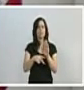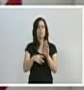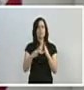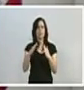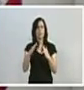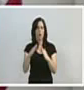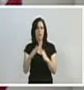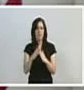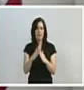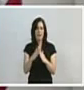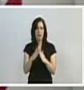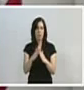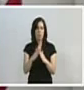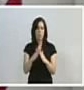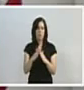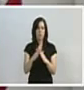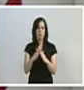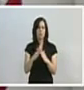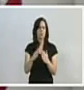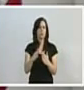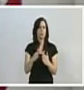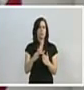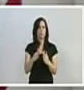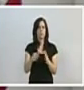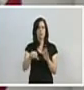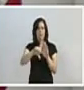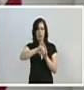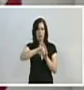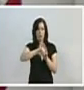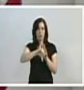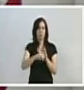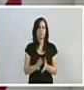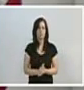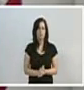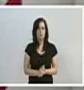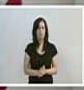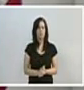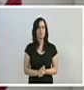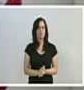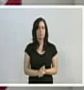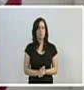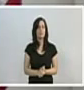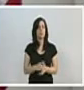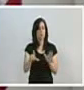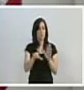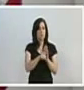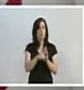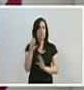Legal. Passado esse tempo, eu já acompanhava, nasceu o Estatuto da Cidade, Lei Federal